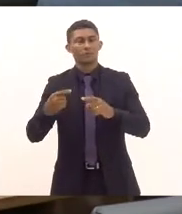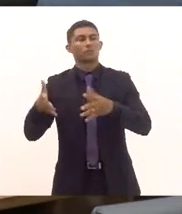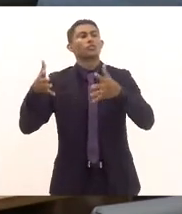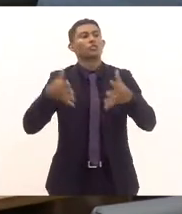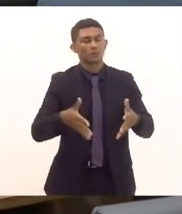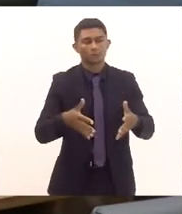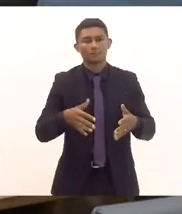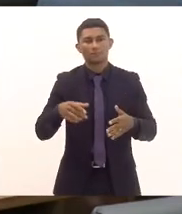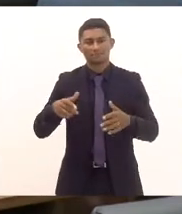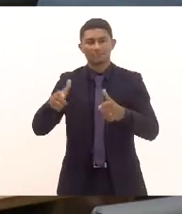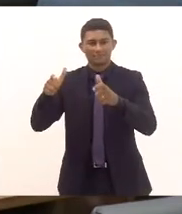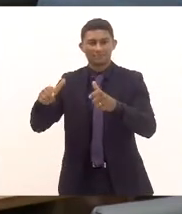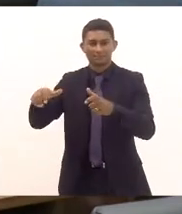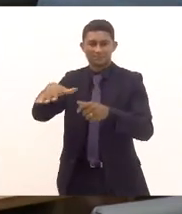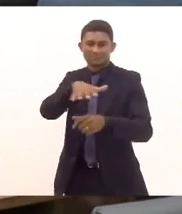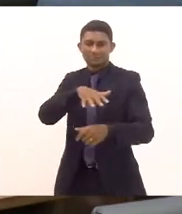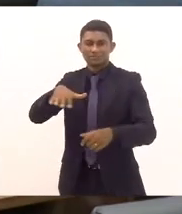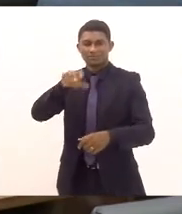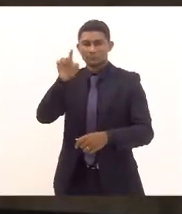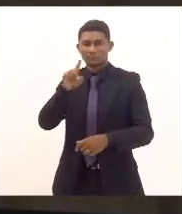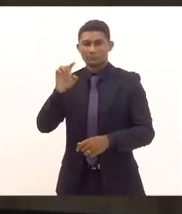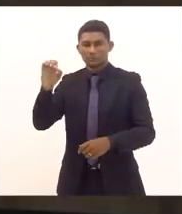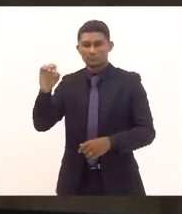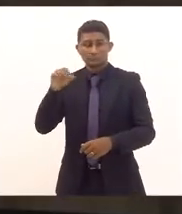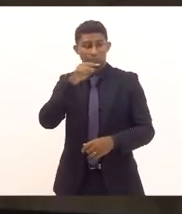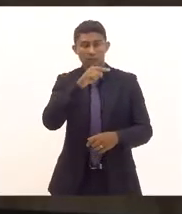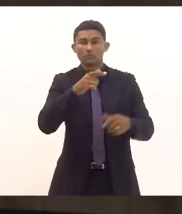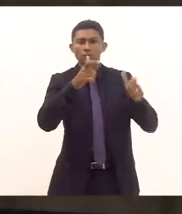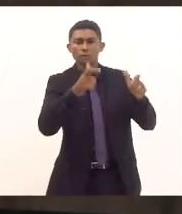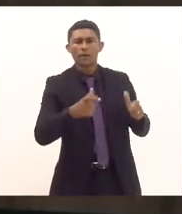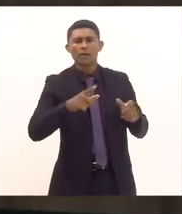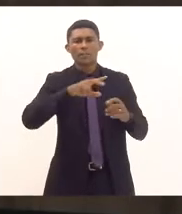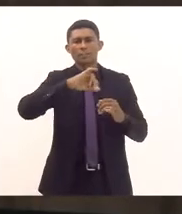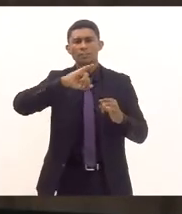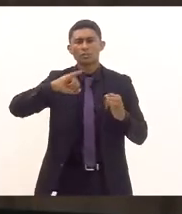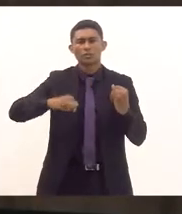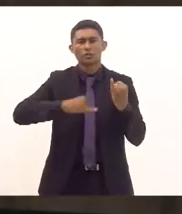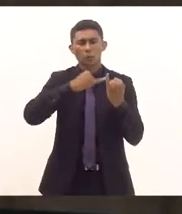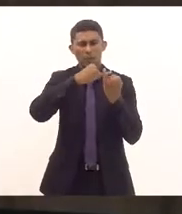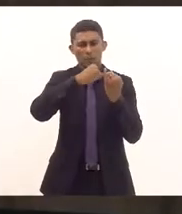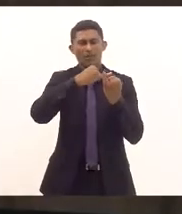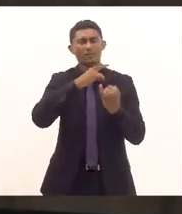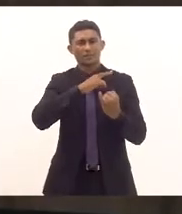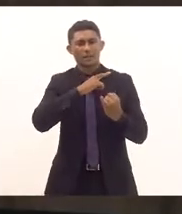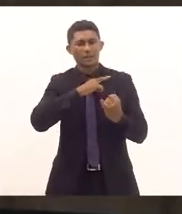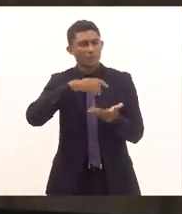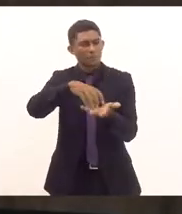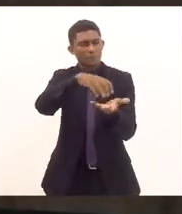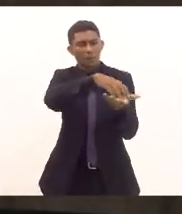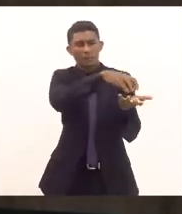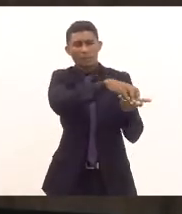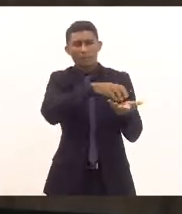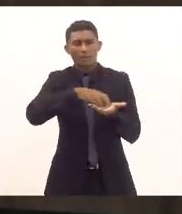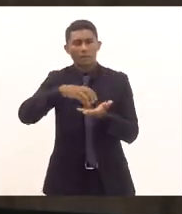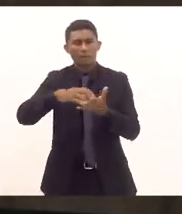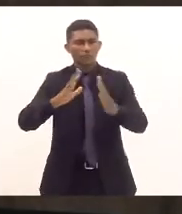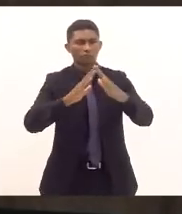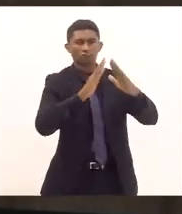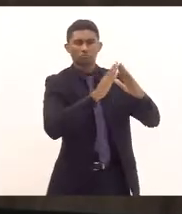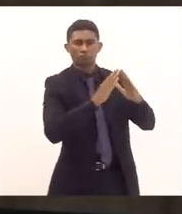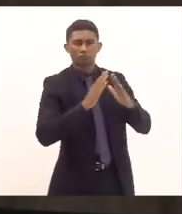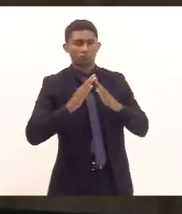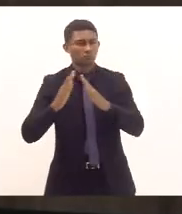zona leste lá no conjunto esses Jesuítas são mais de 12 conjuntos habitacionais ali e